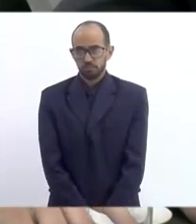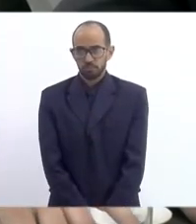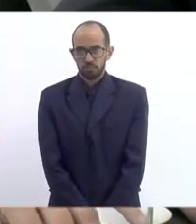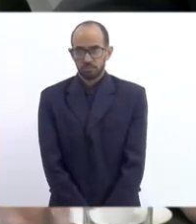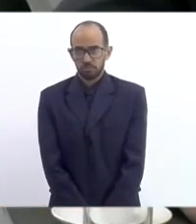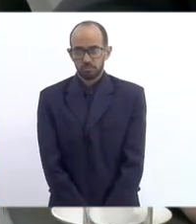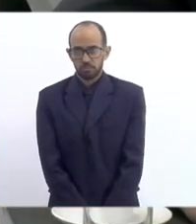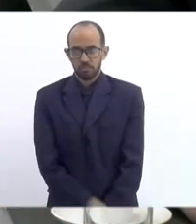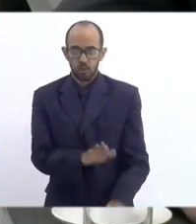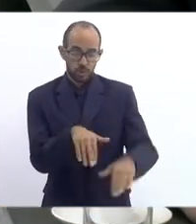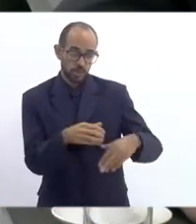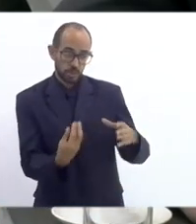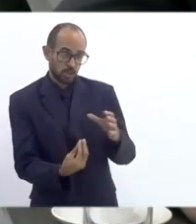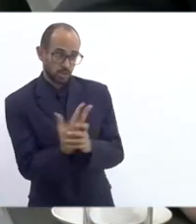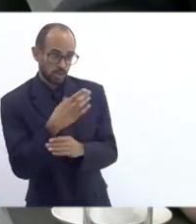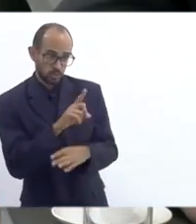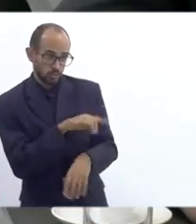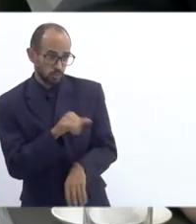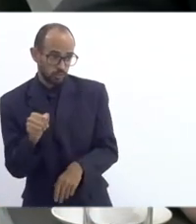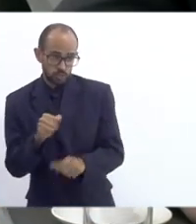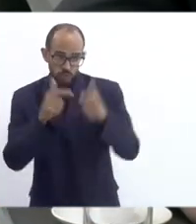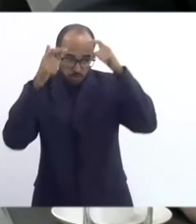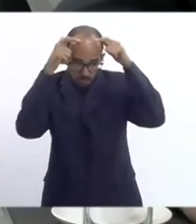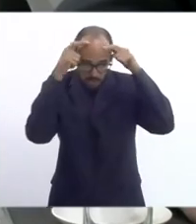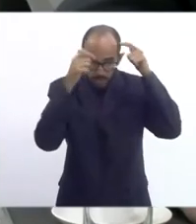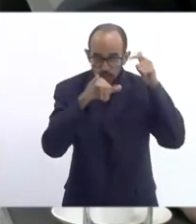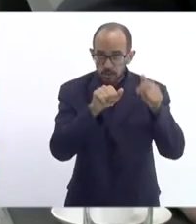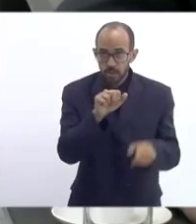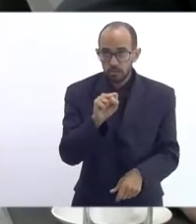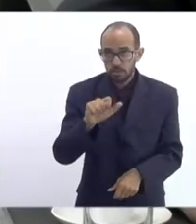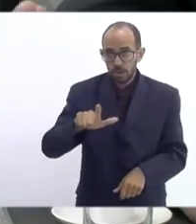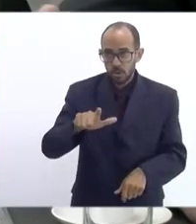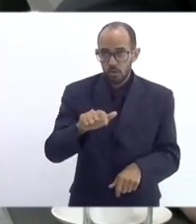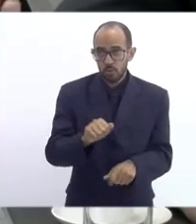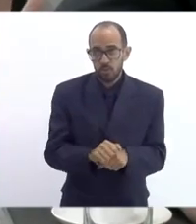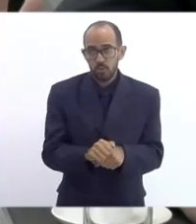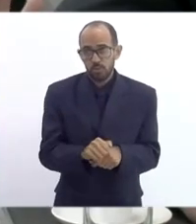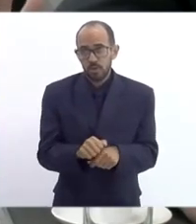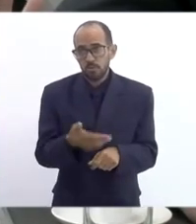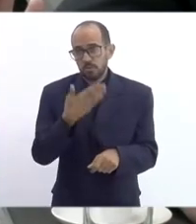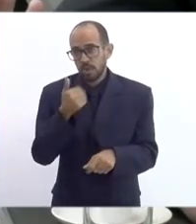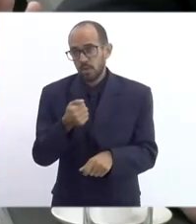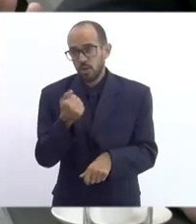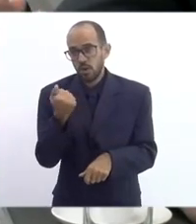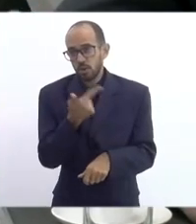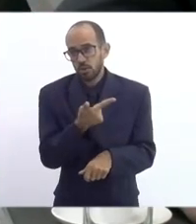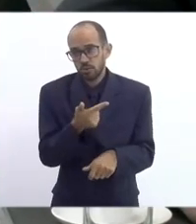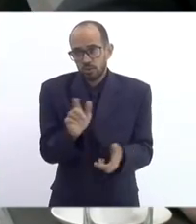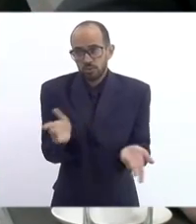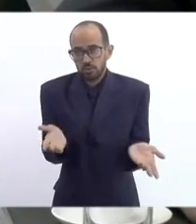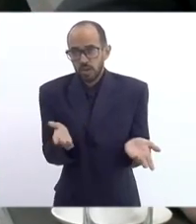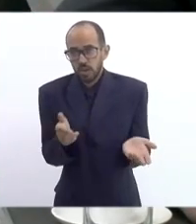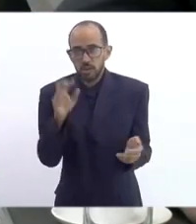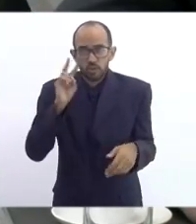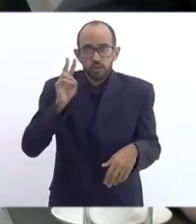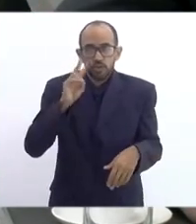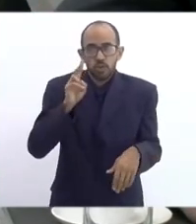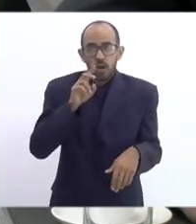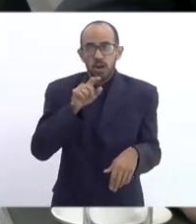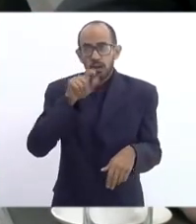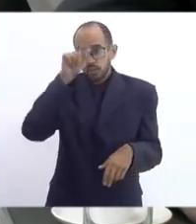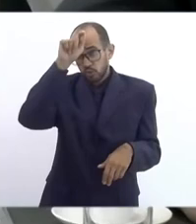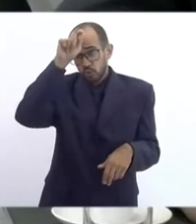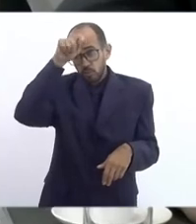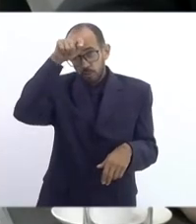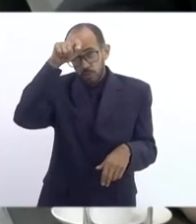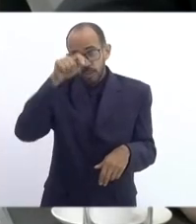até muito mais emblemático do ponto de vista histórico do que a própria história de Zumbi dos Palmares, que é muito controversa. Isso, mas deputado Amorim, Vossa Excelência há de